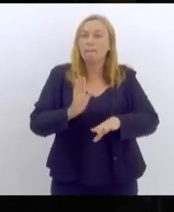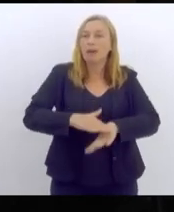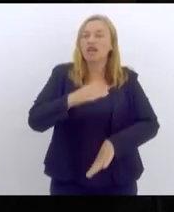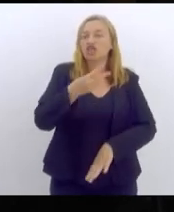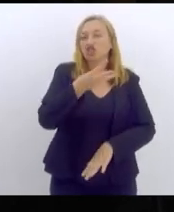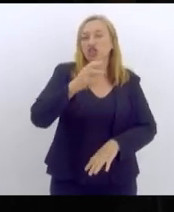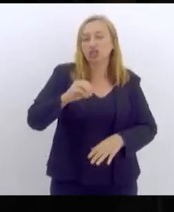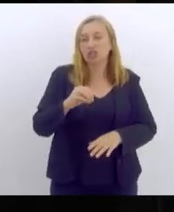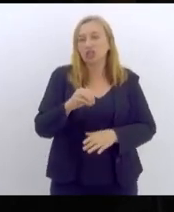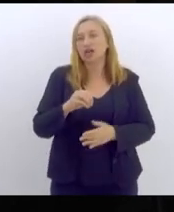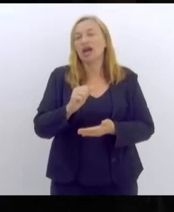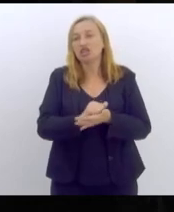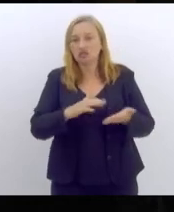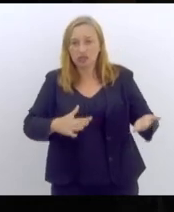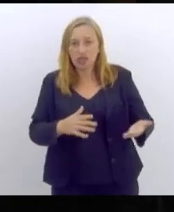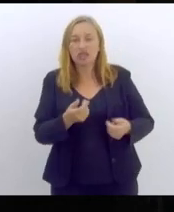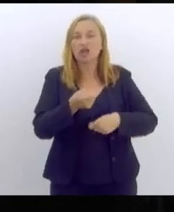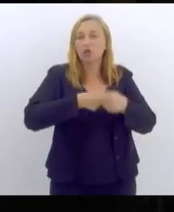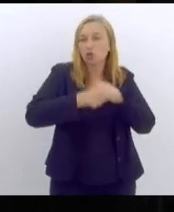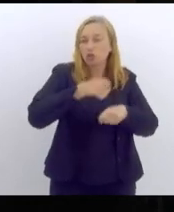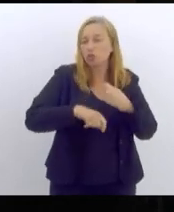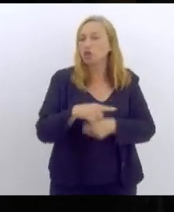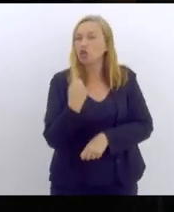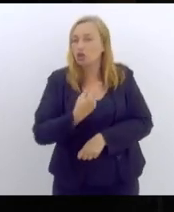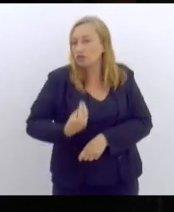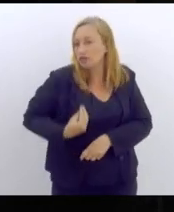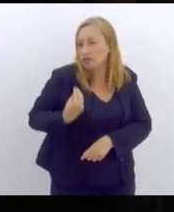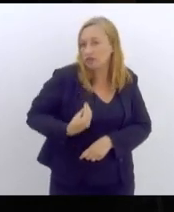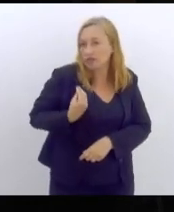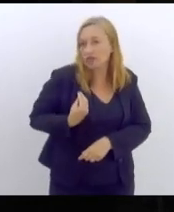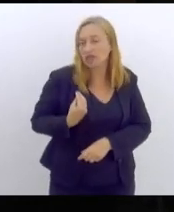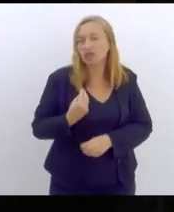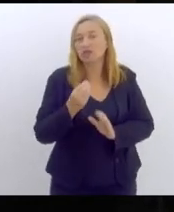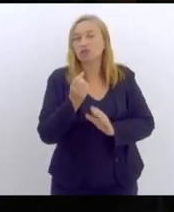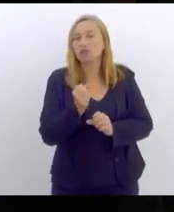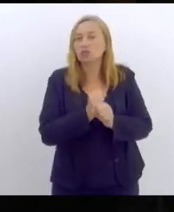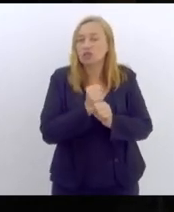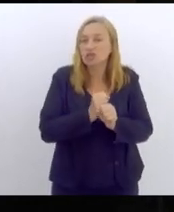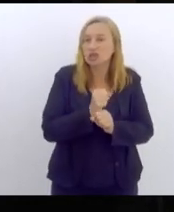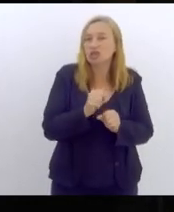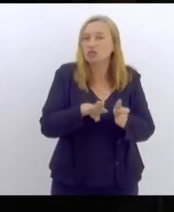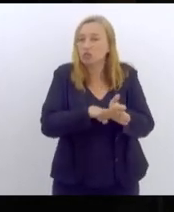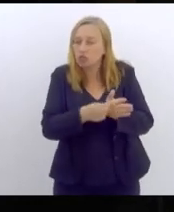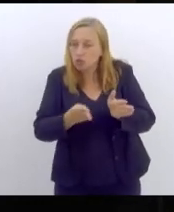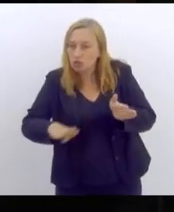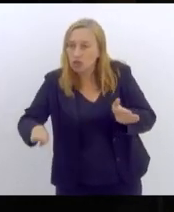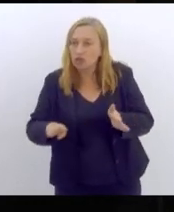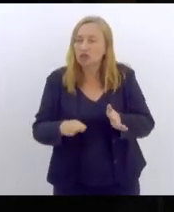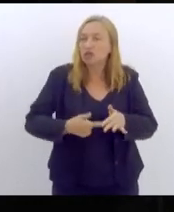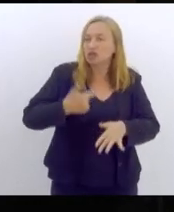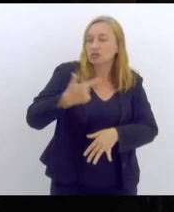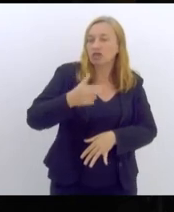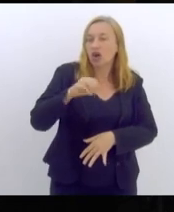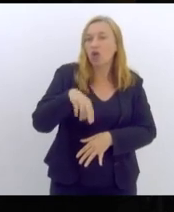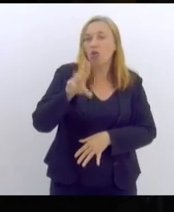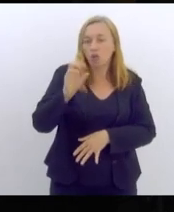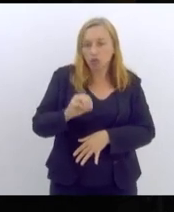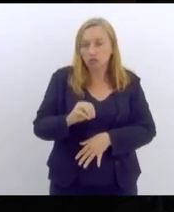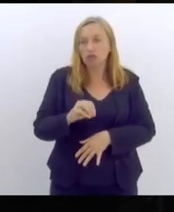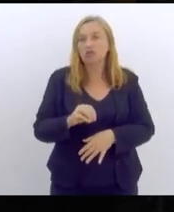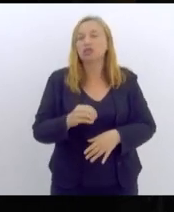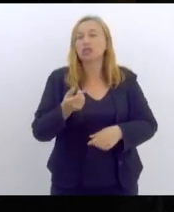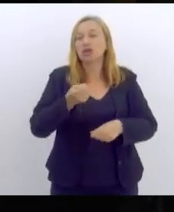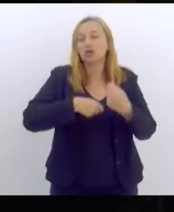atividades econômicas, porque nós vivemos na década dos oceanos, segundo a ONU, né? E a